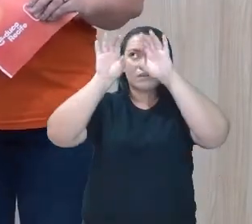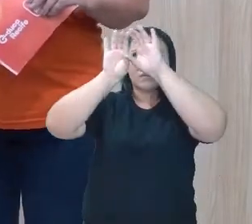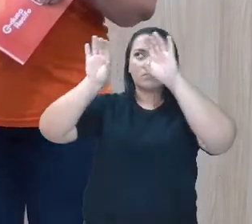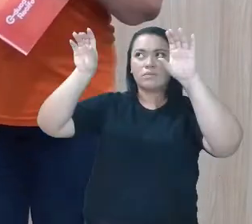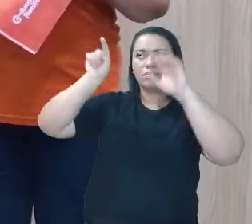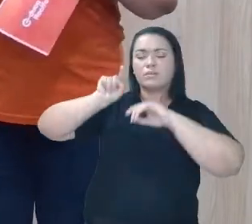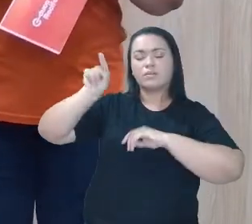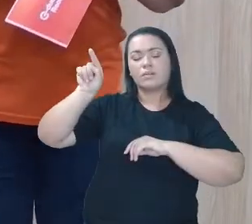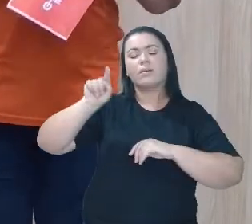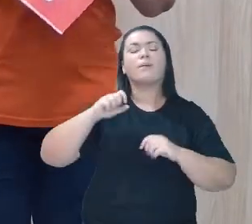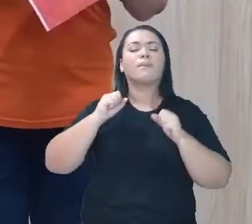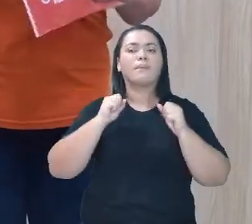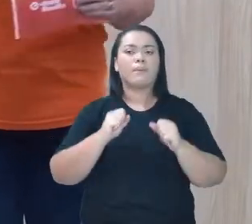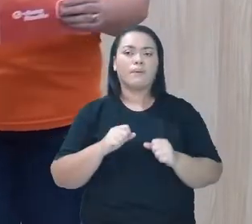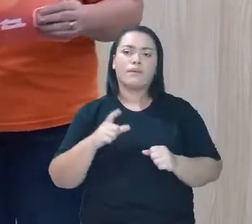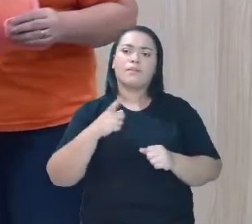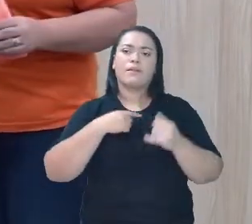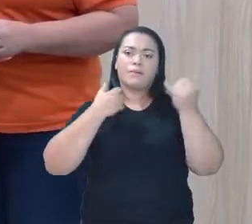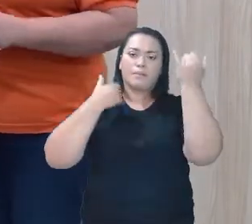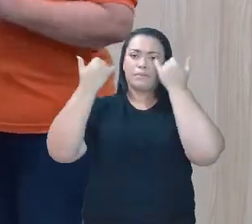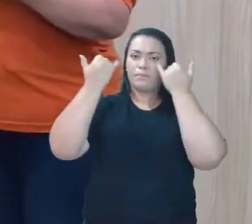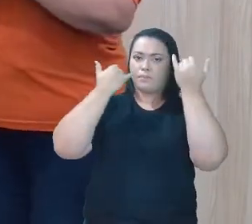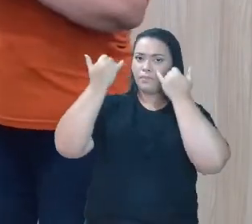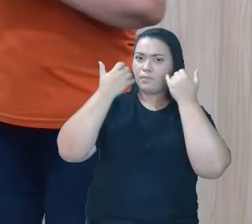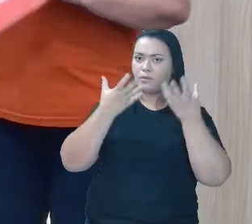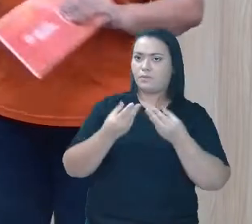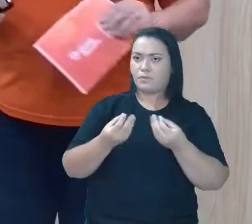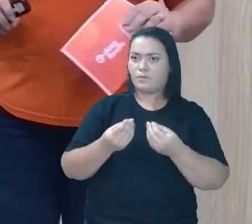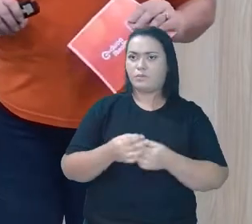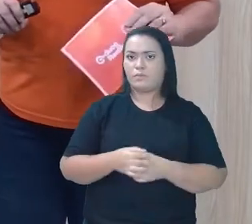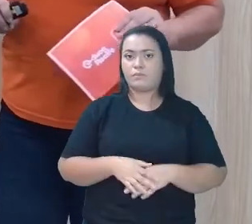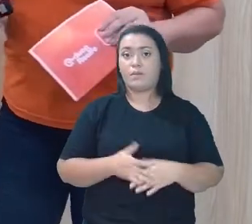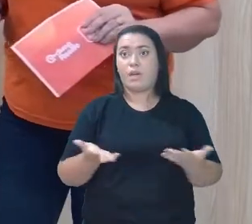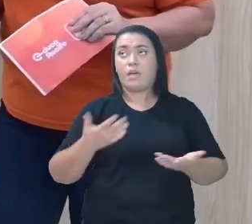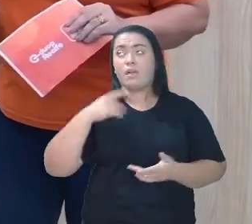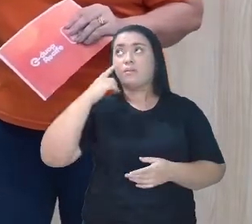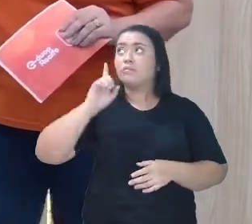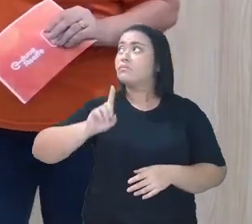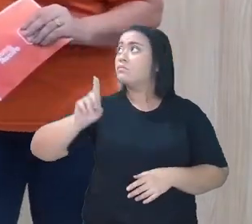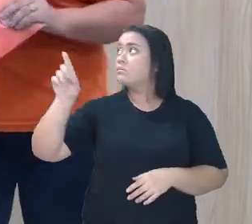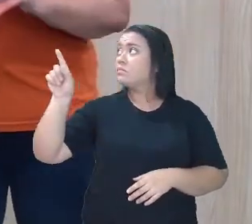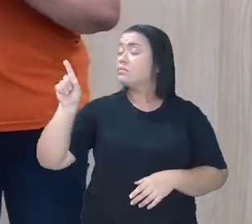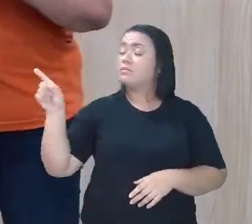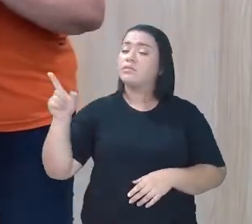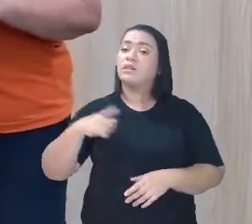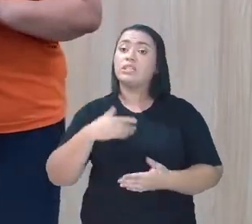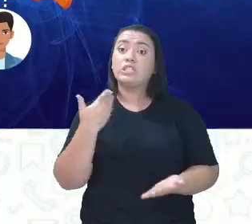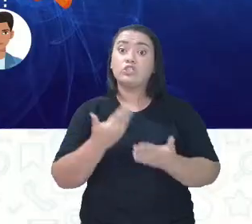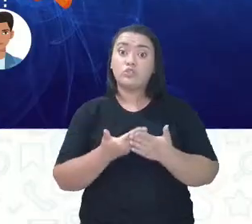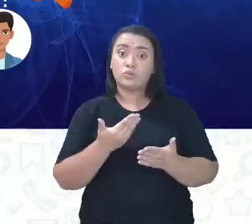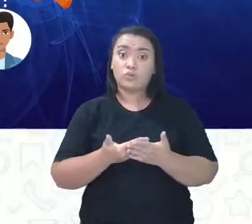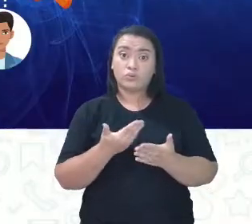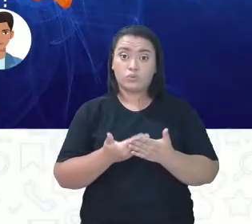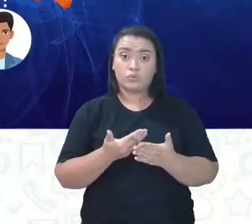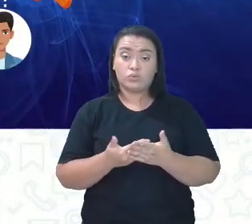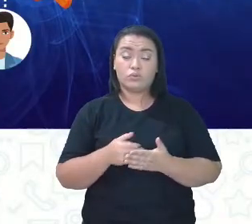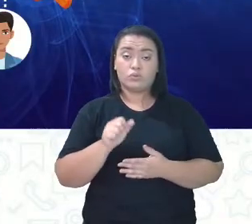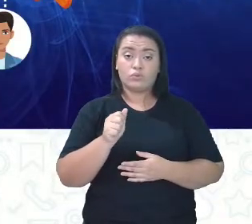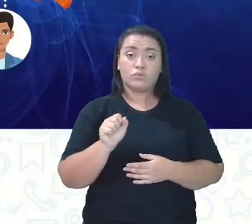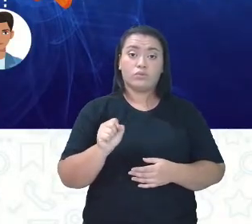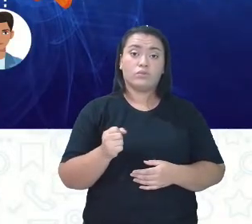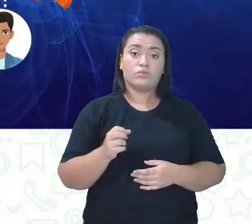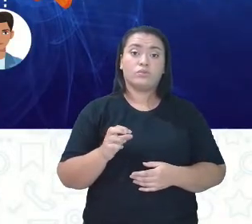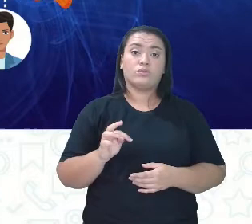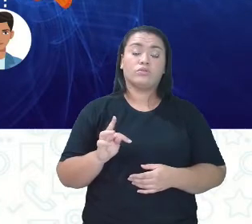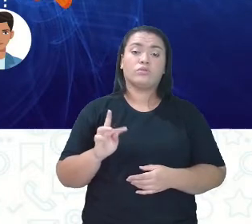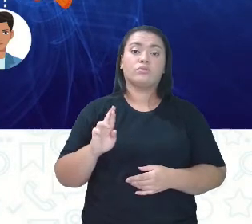céu pode trazer muitas informações. Olha o que eu estou trazendo para vocês aí. Estudar os astros, né,